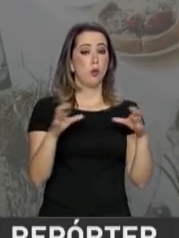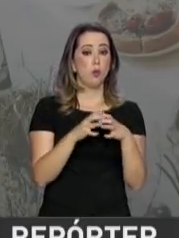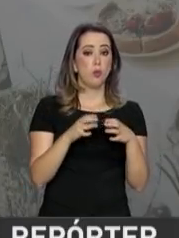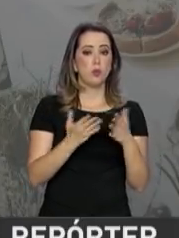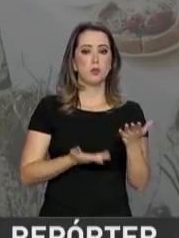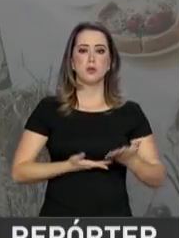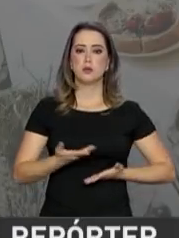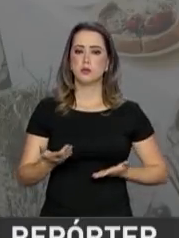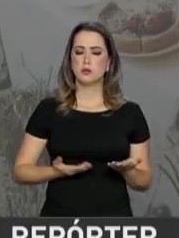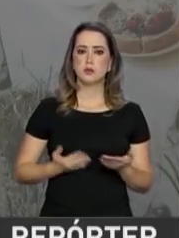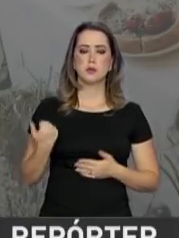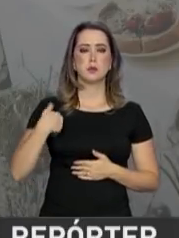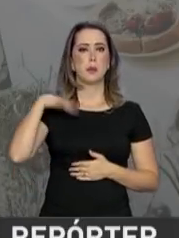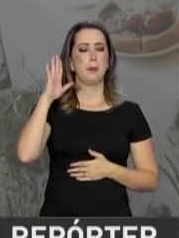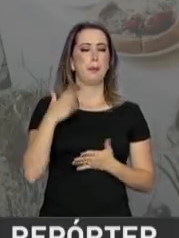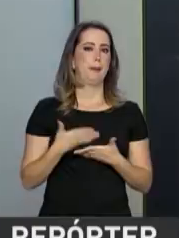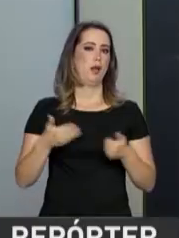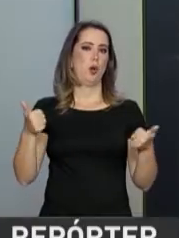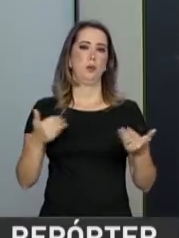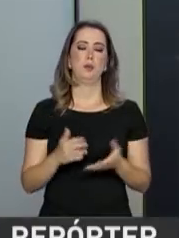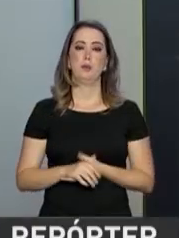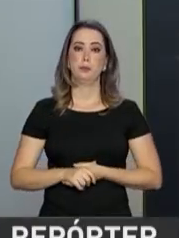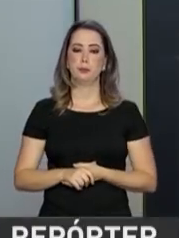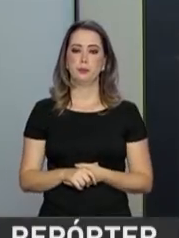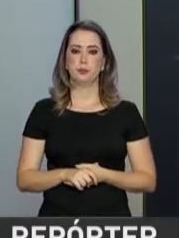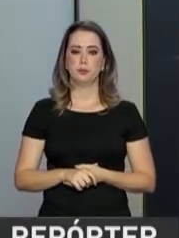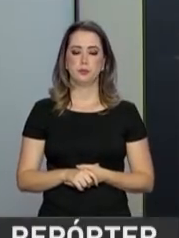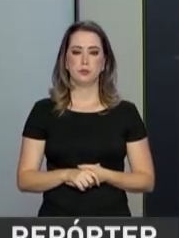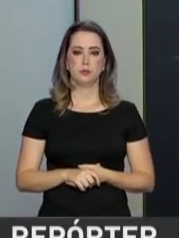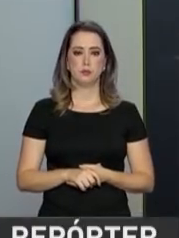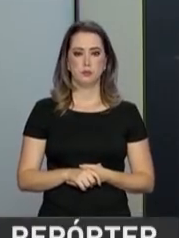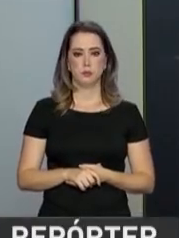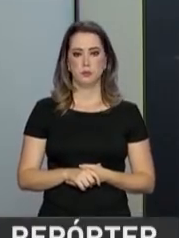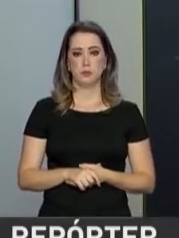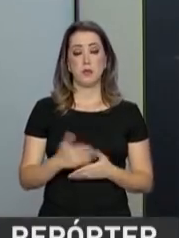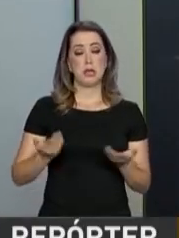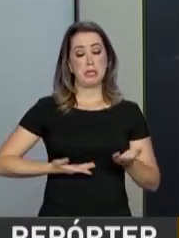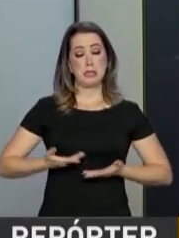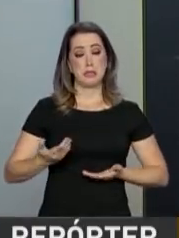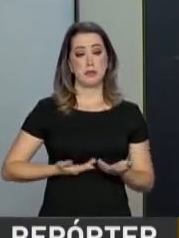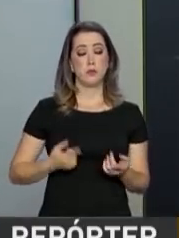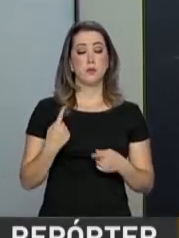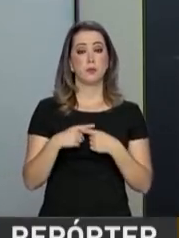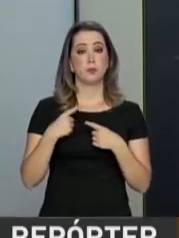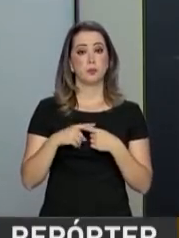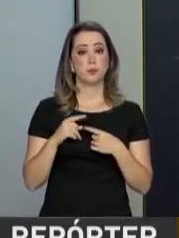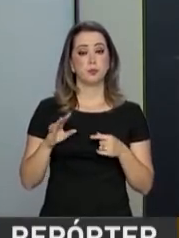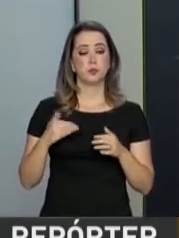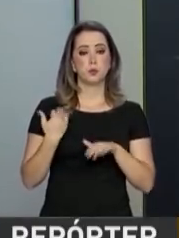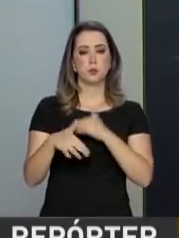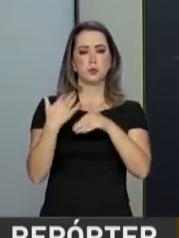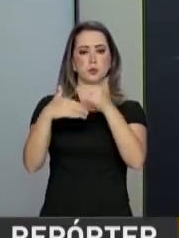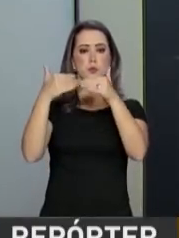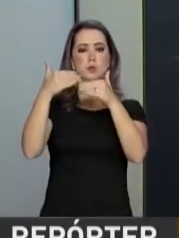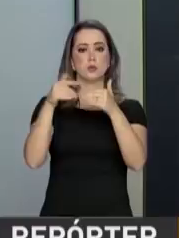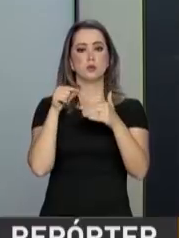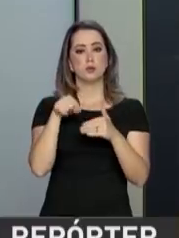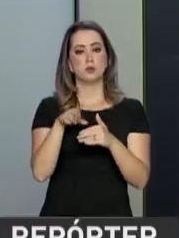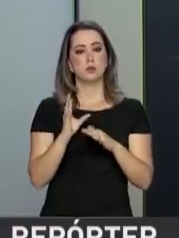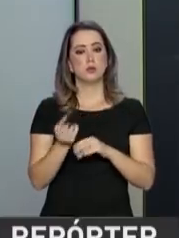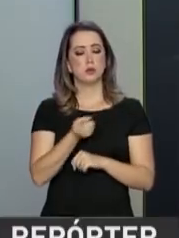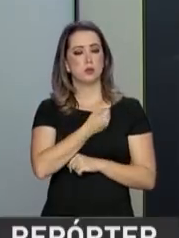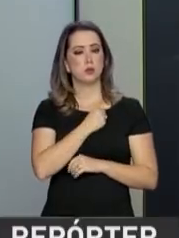serviços é o que mais se destaca o setor de serviços ele é um grande alavancador desses